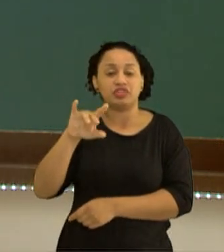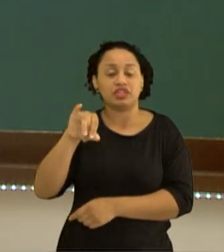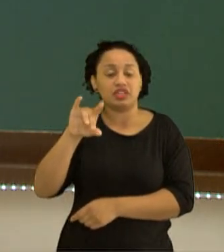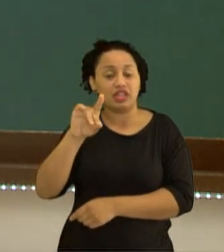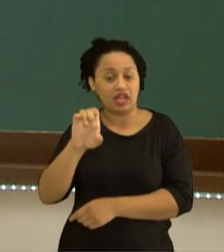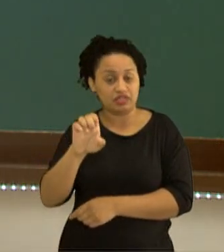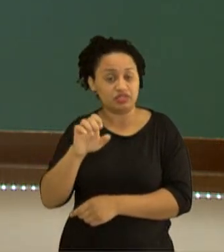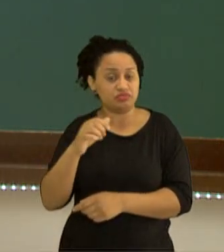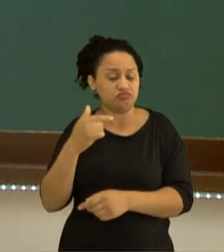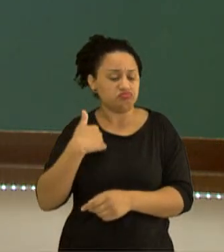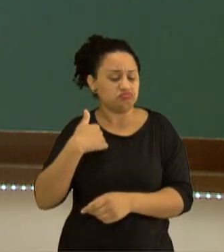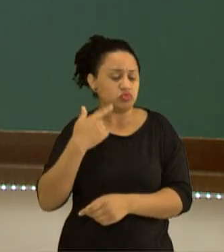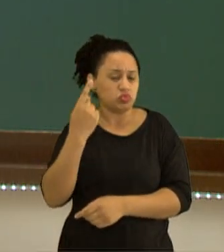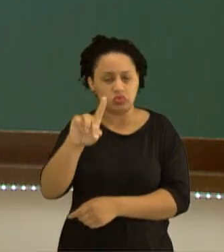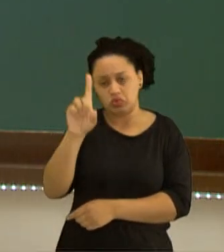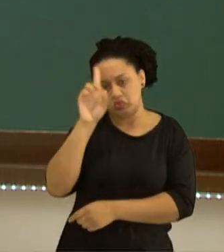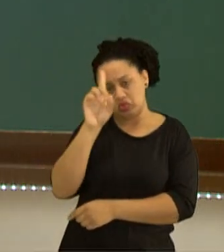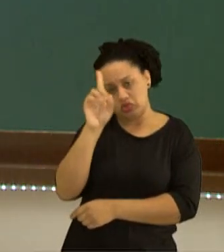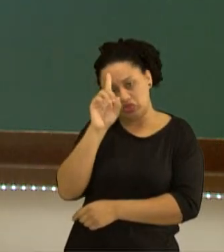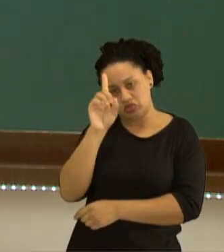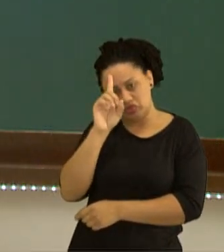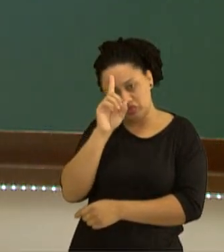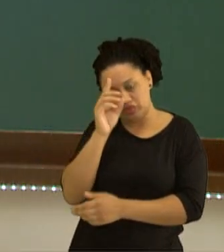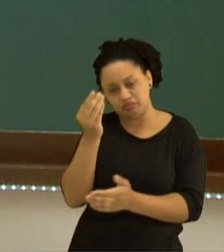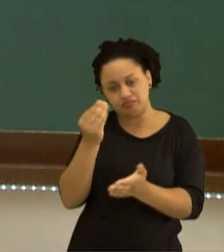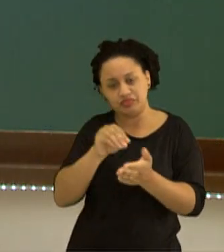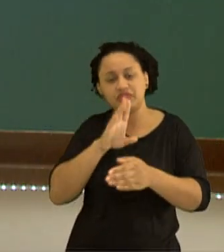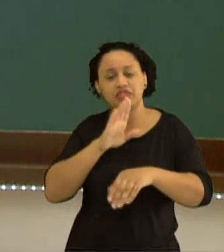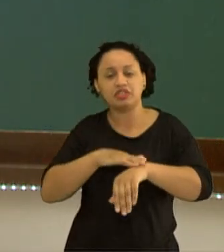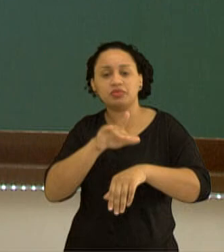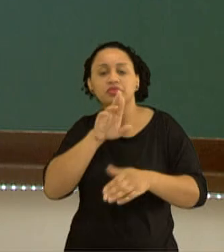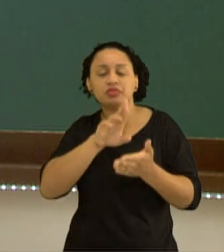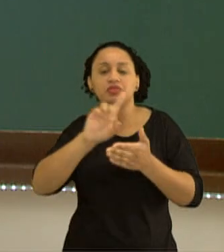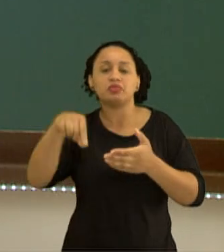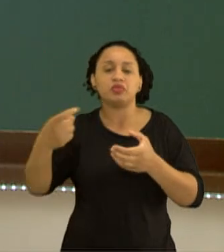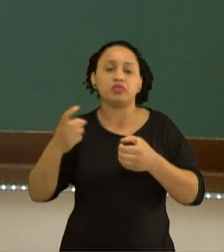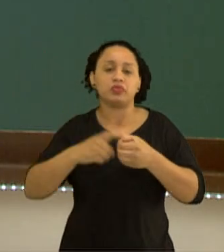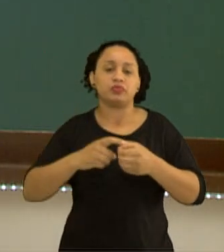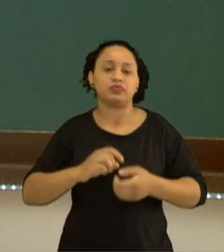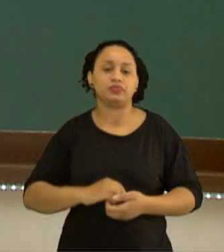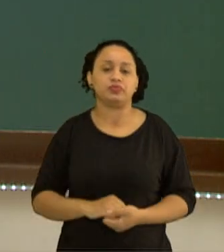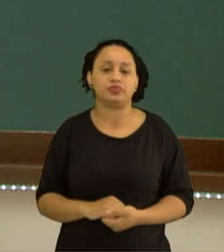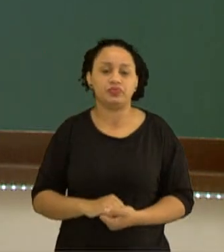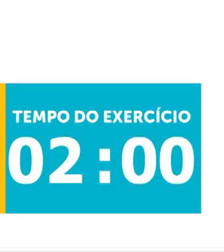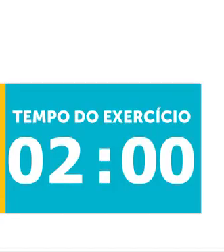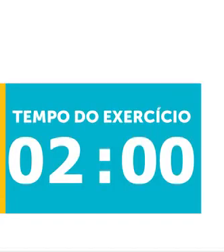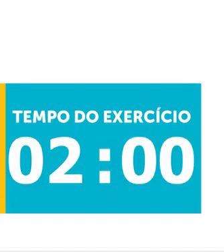fazem parte da rotina no seu dia a dia, tá? Um tempinho para a resposta e já retornamos.